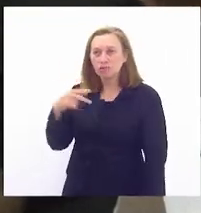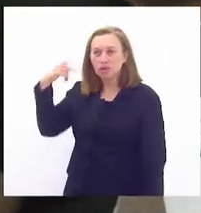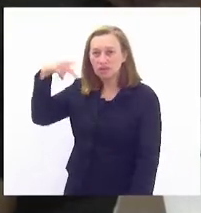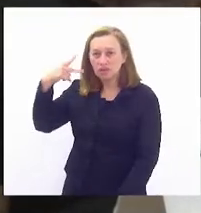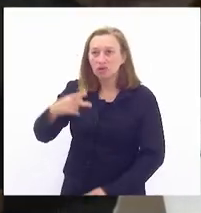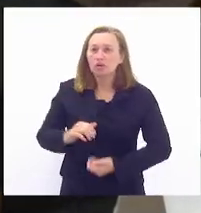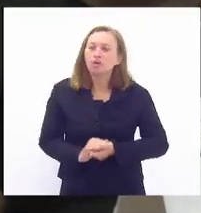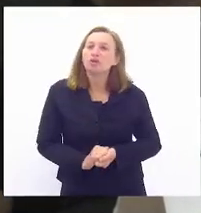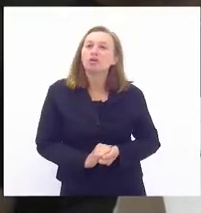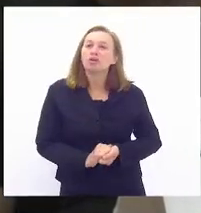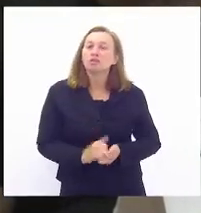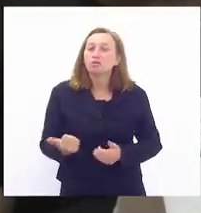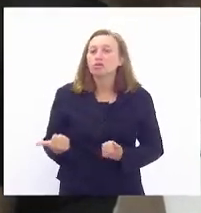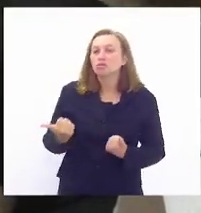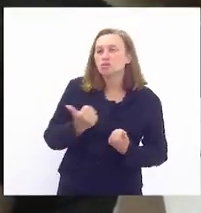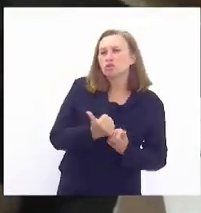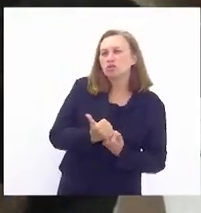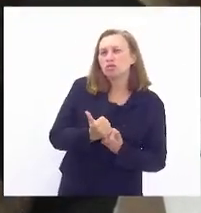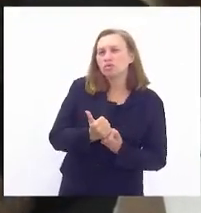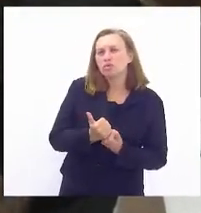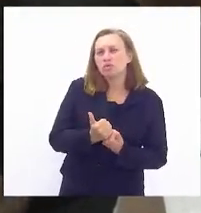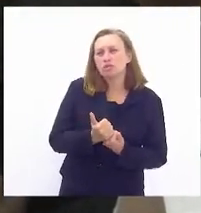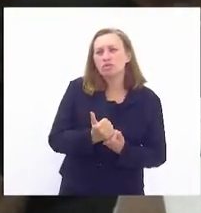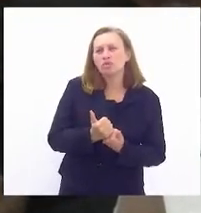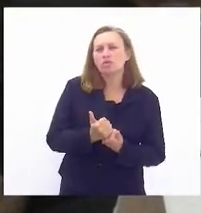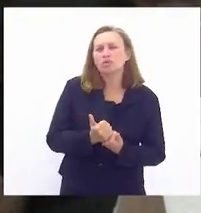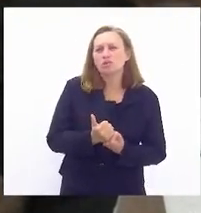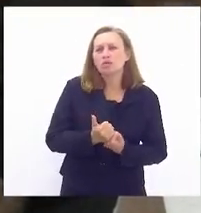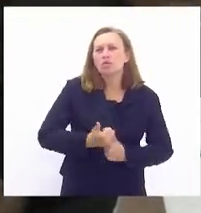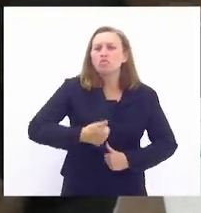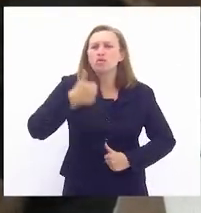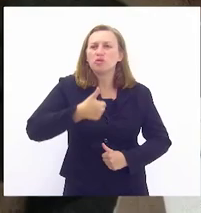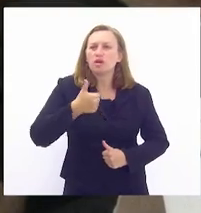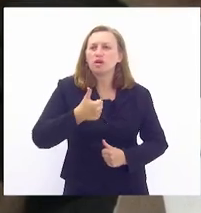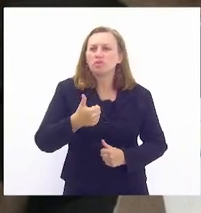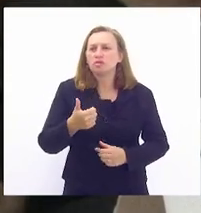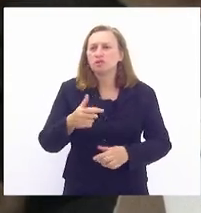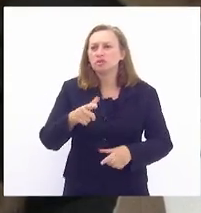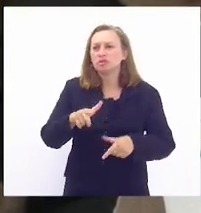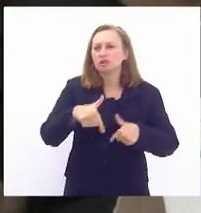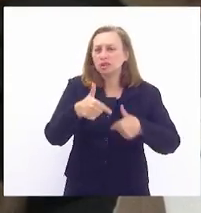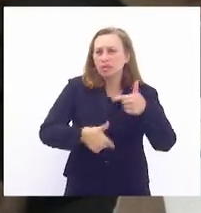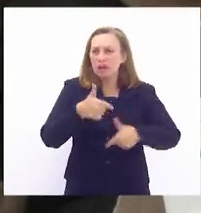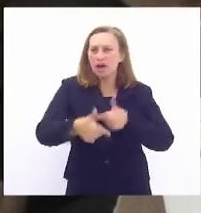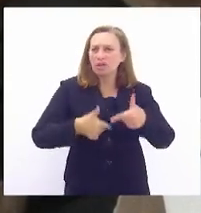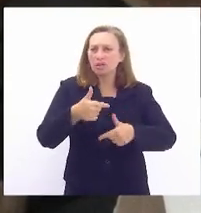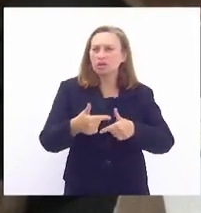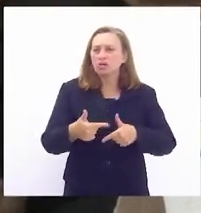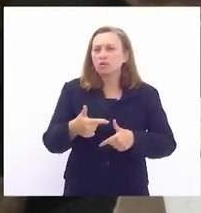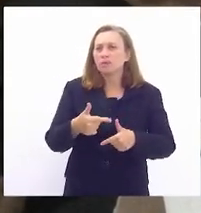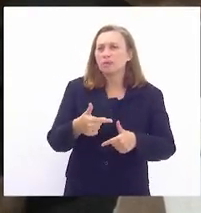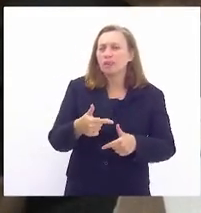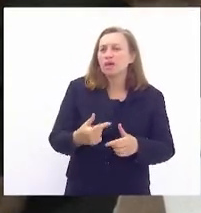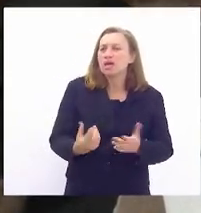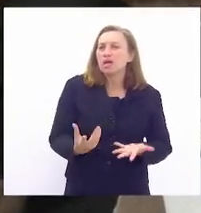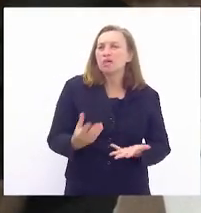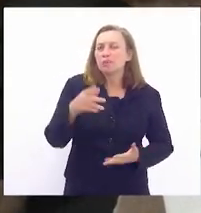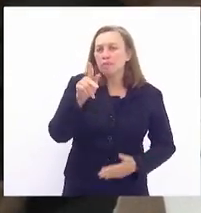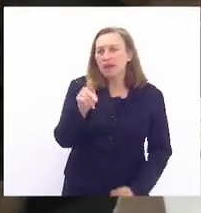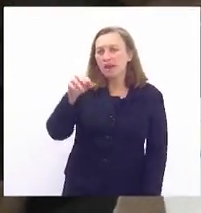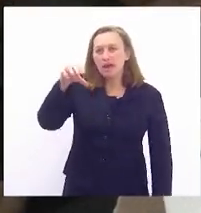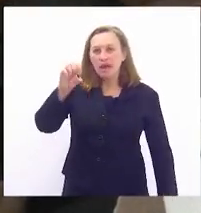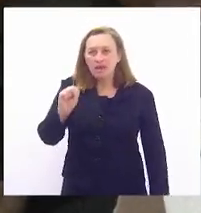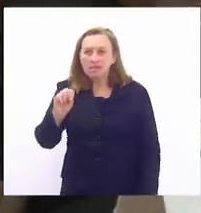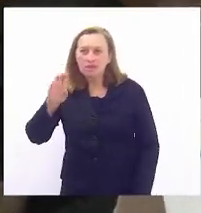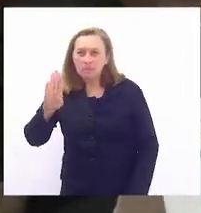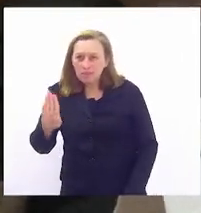honra substituí-lo. A minha primeira atuação política filiada ao PSB foi em 2018, numa audiência pública